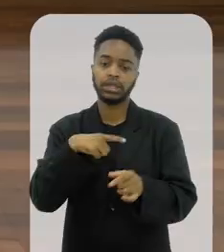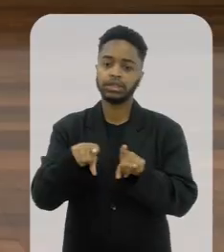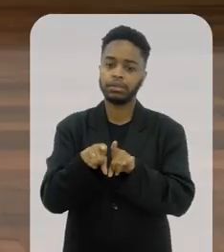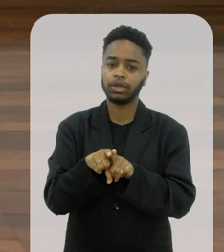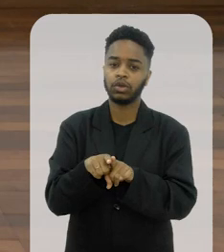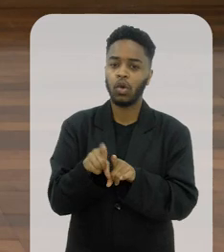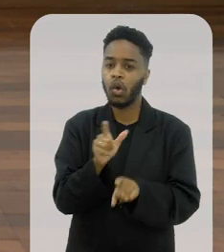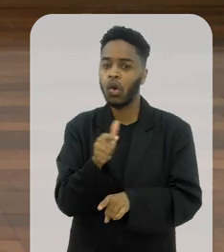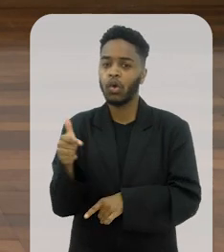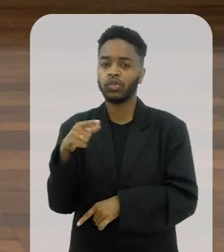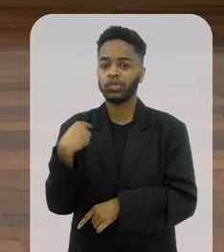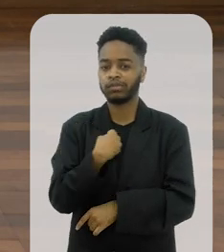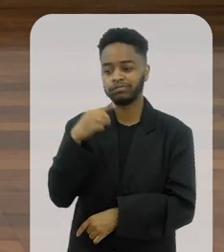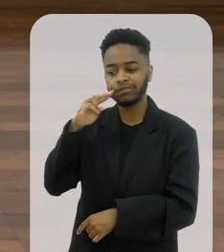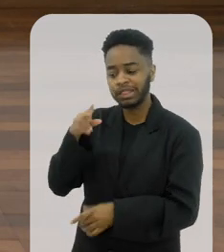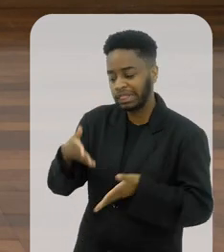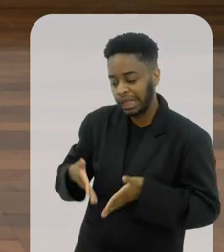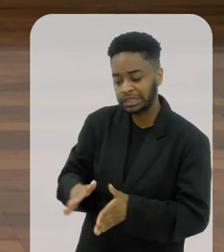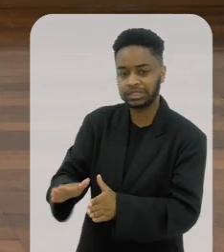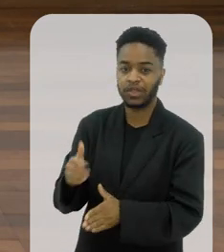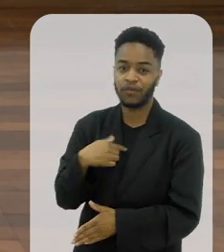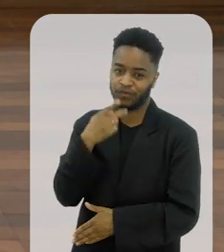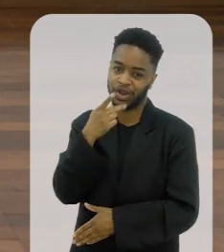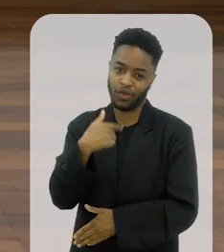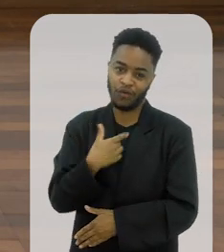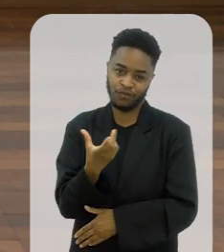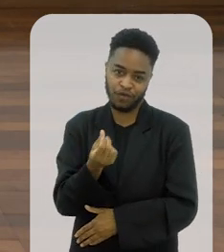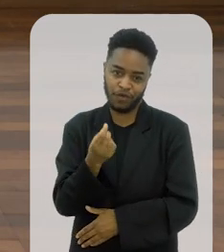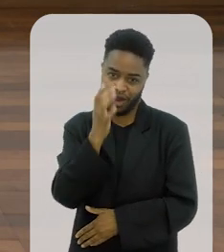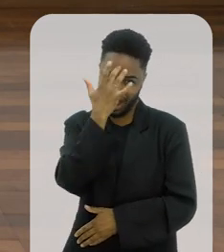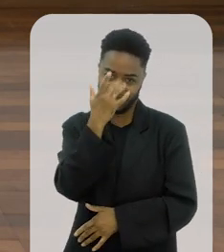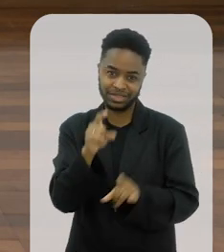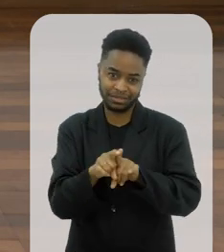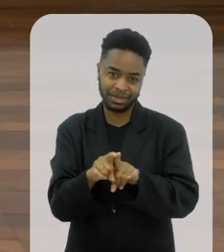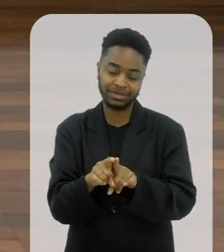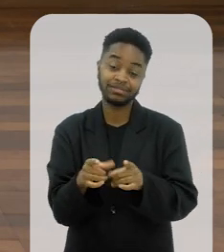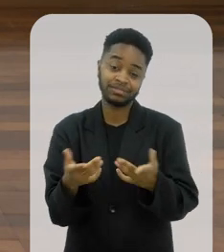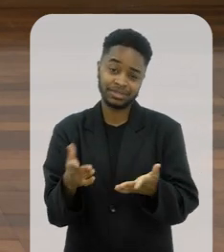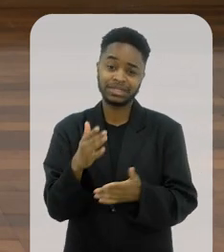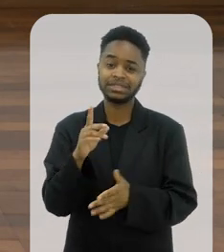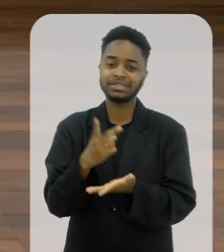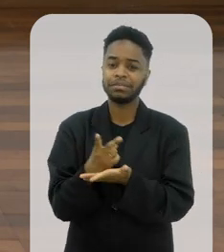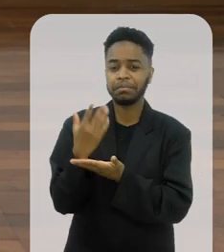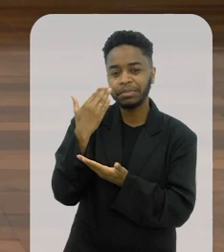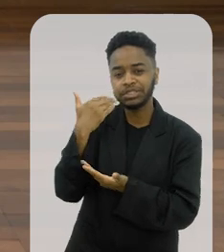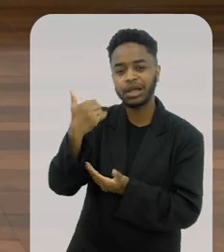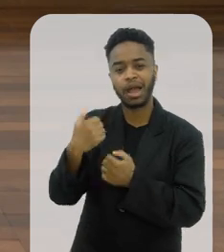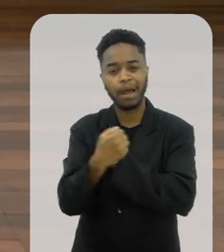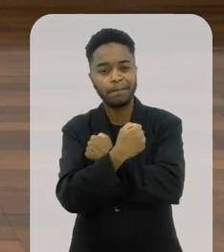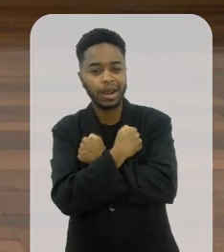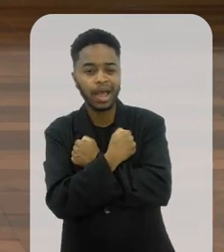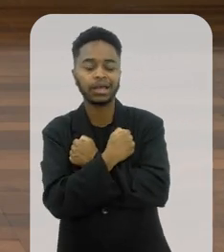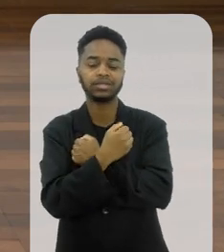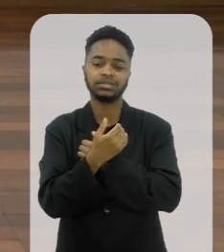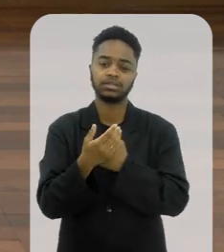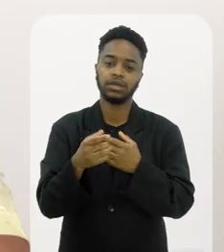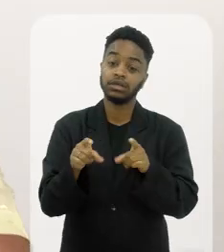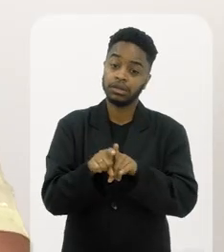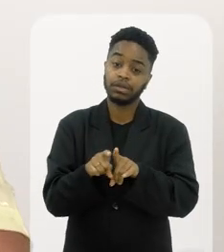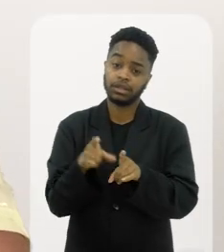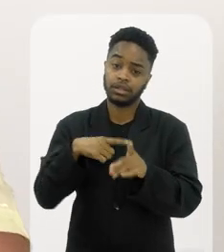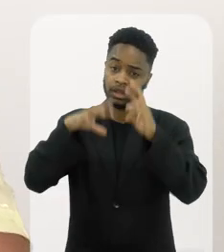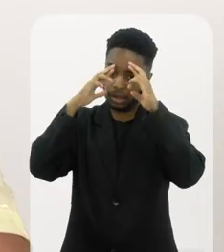Fora os pequenininhos que a gente vê nascer, que eu digo que eu sou vovó Hari. Então, tem os meus netinhos que chamam mesmo de vovó Conte. Aí vem,